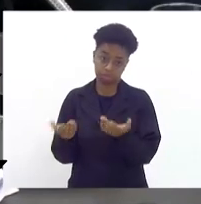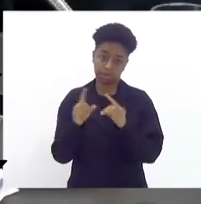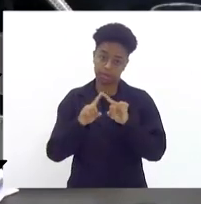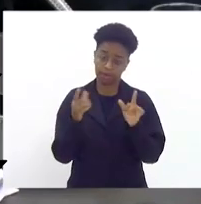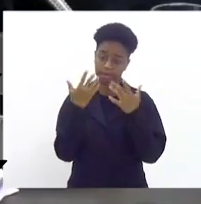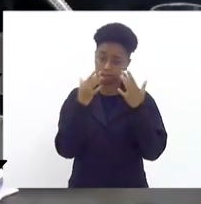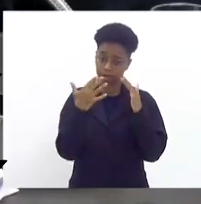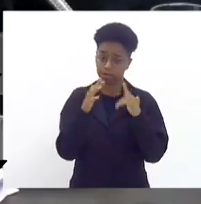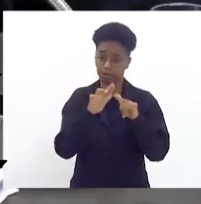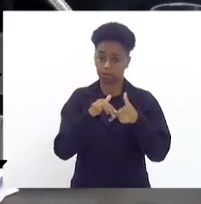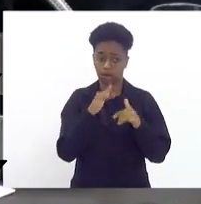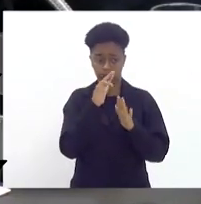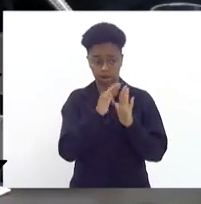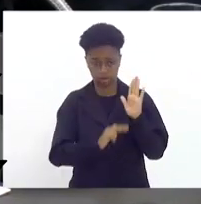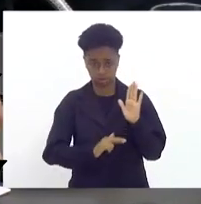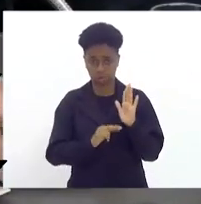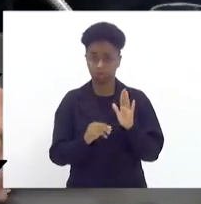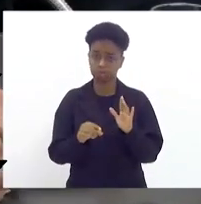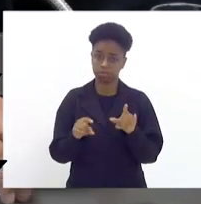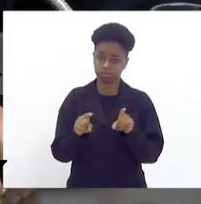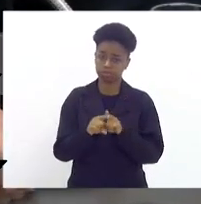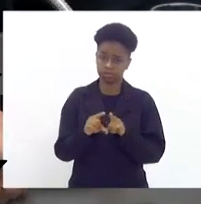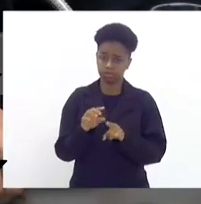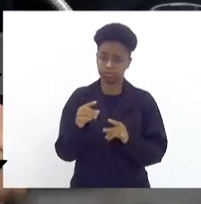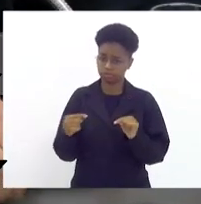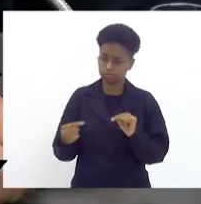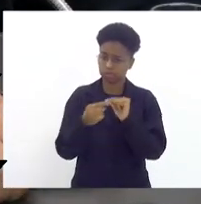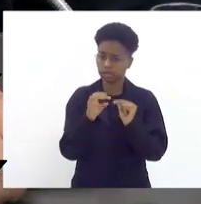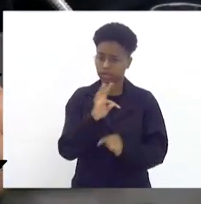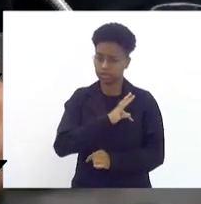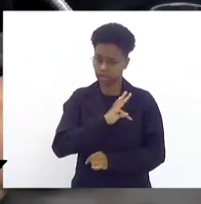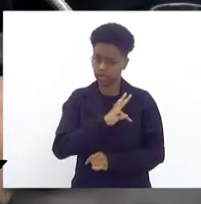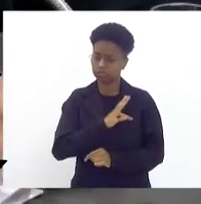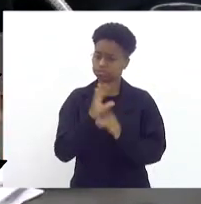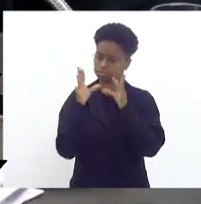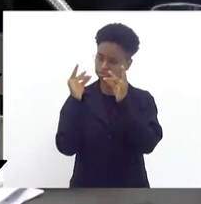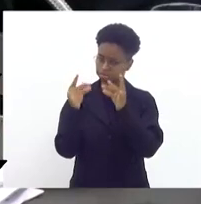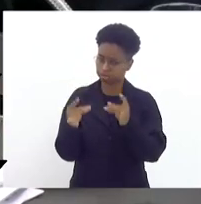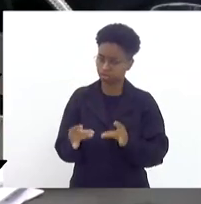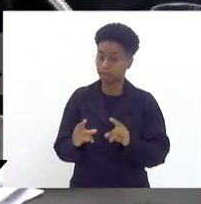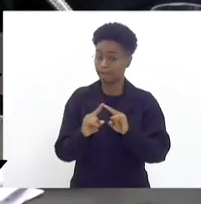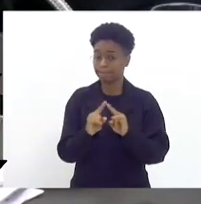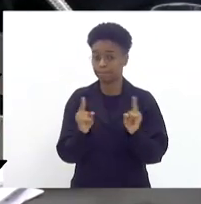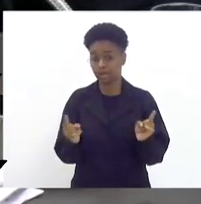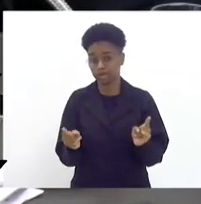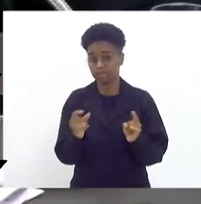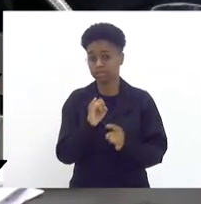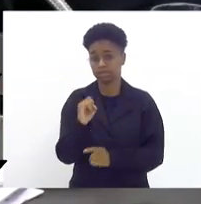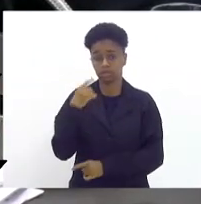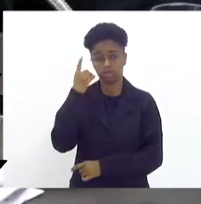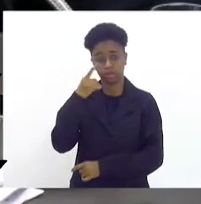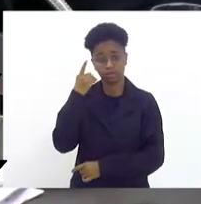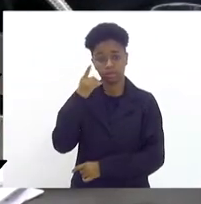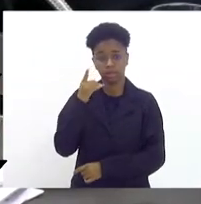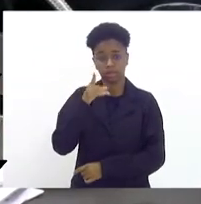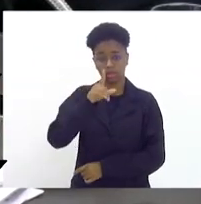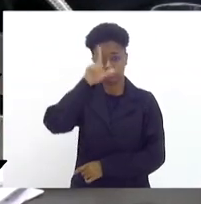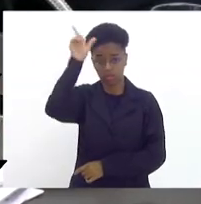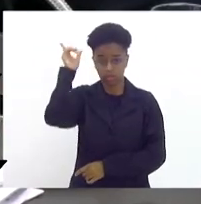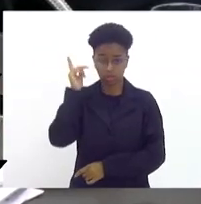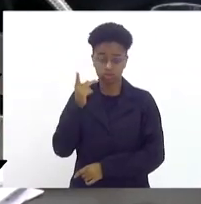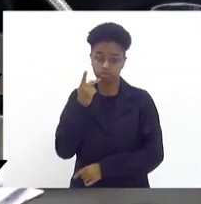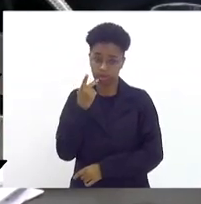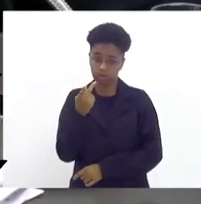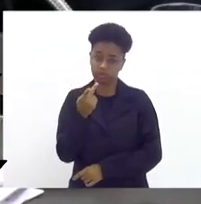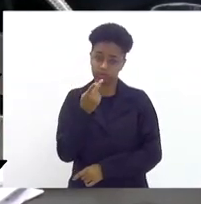Vossa Excelência pelo relatório, absolutamente técnico e preciso. Mas se o deputado Luiz Paulo está se